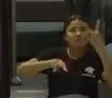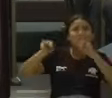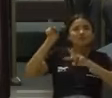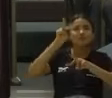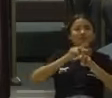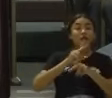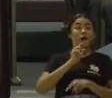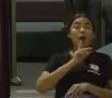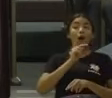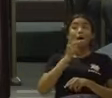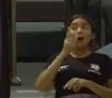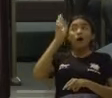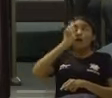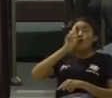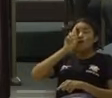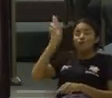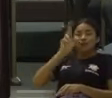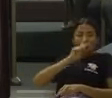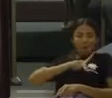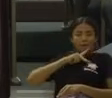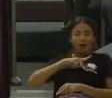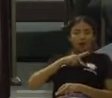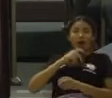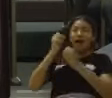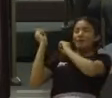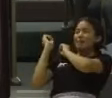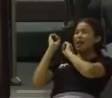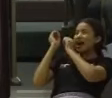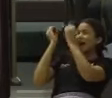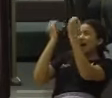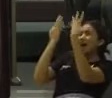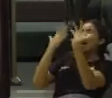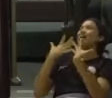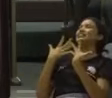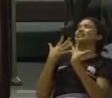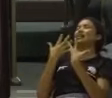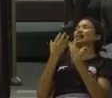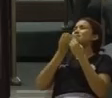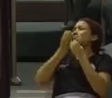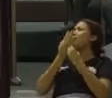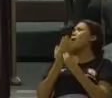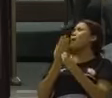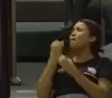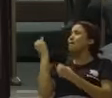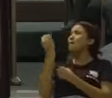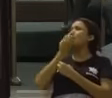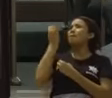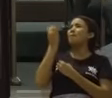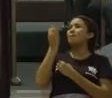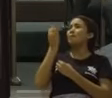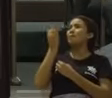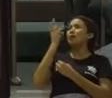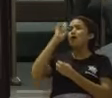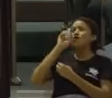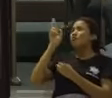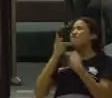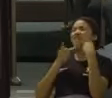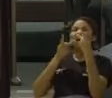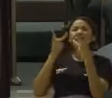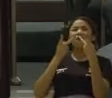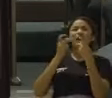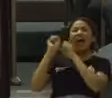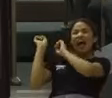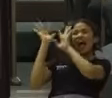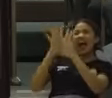Paulo, a minha graça te basta, o Senhor não disse a graça te basta. O Senhor